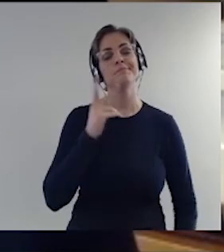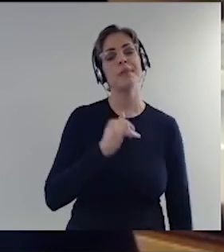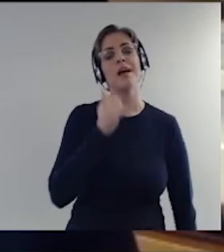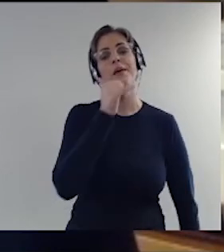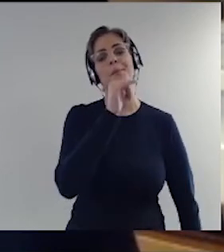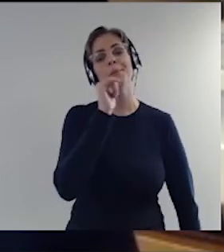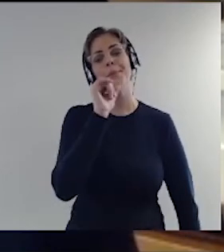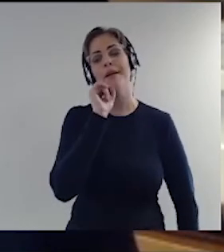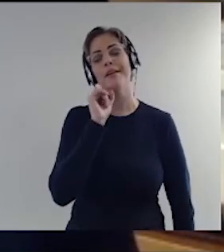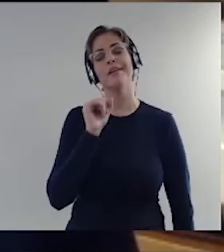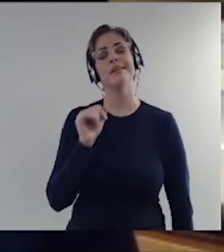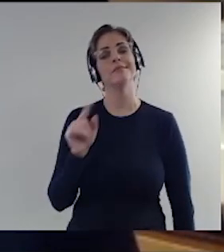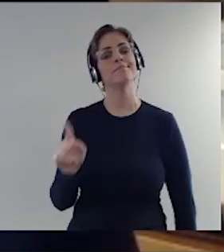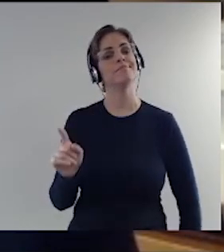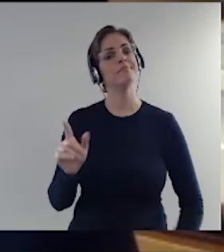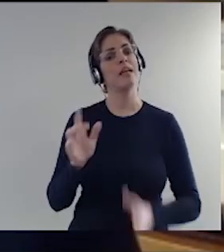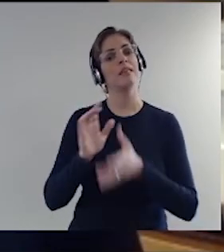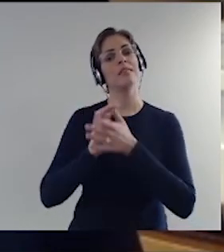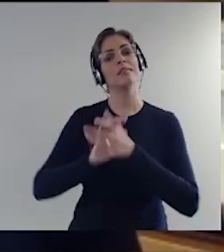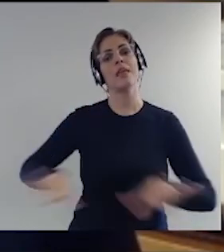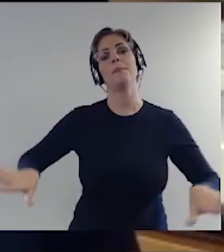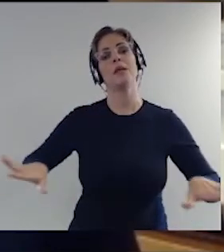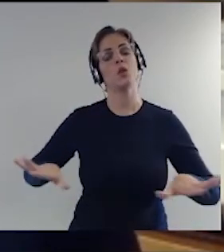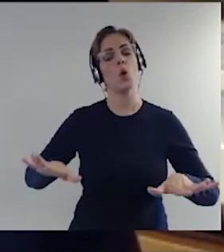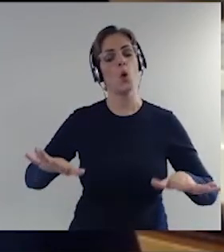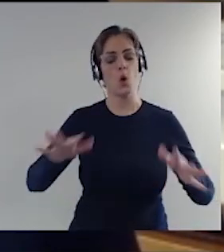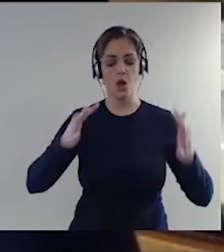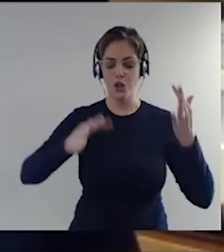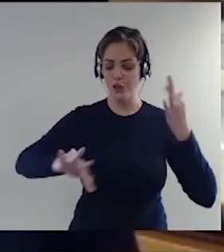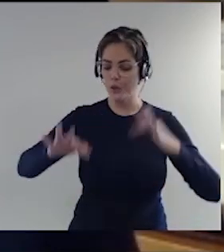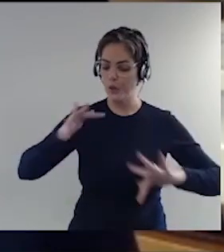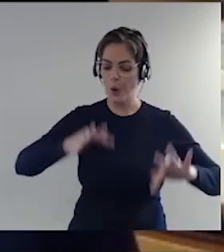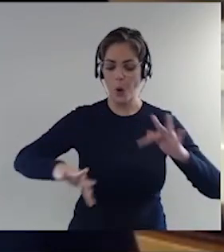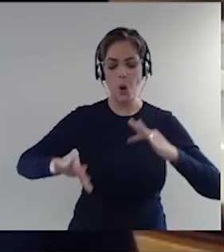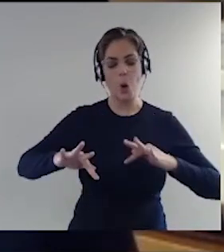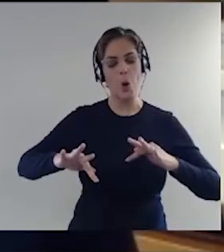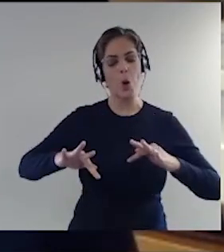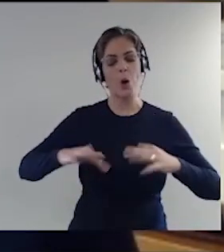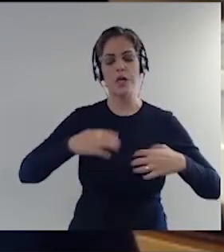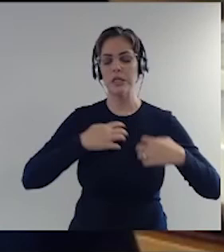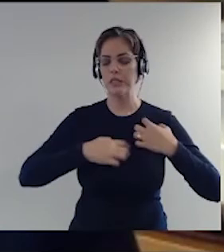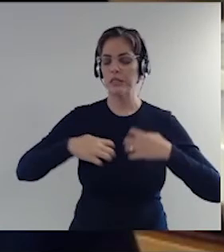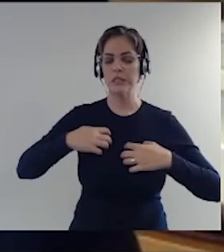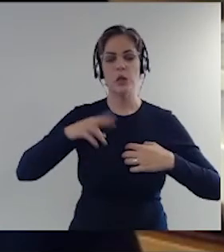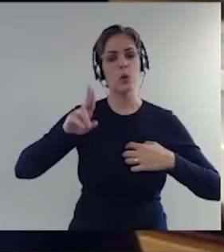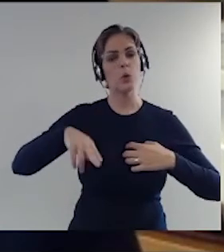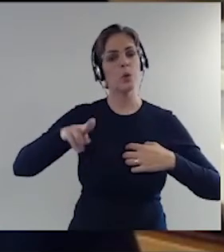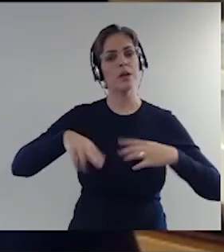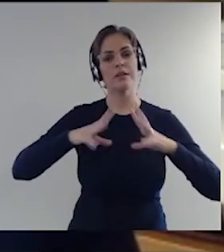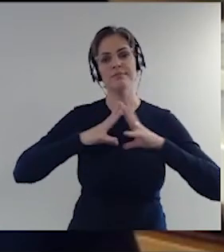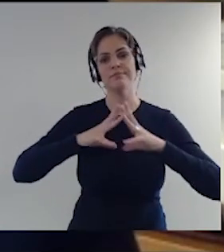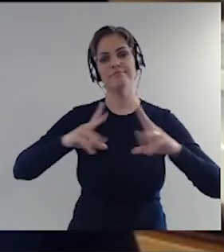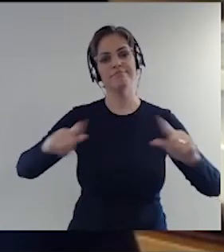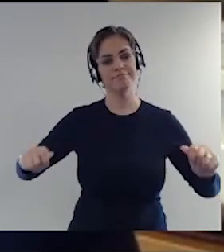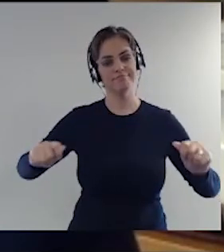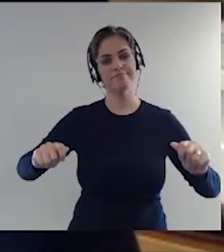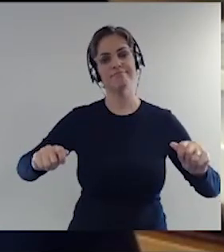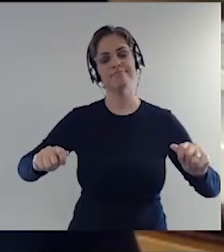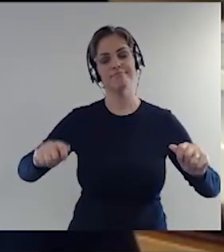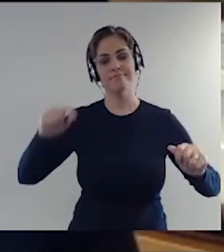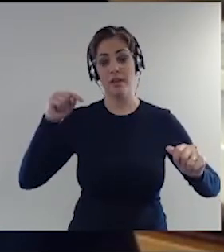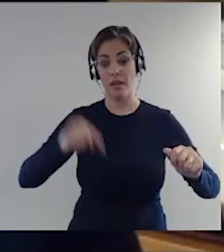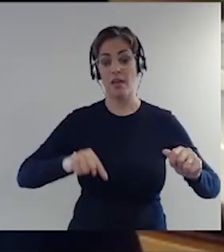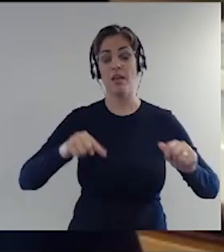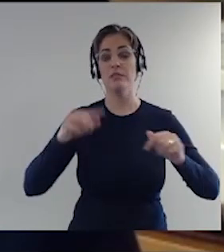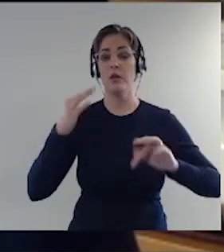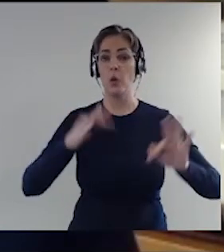genitores terminam os seus relacionamentos com feridas profundas e nunca cicatrizadas. E a cicatrização dessas